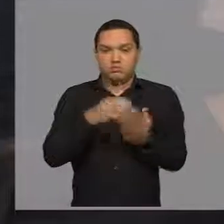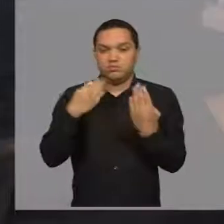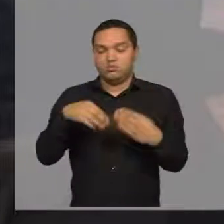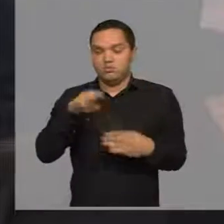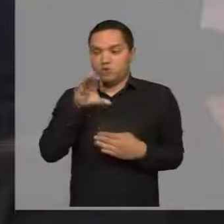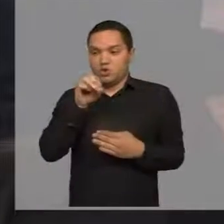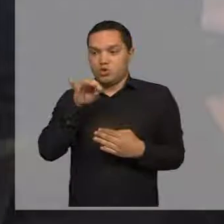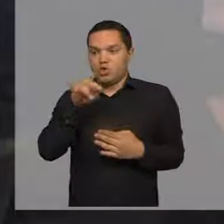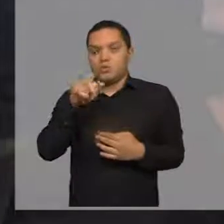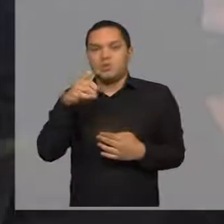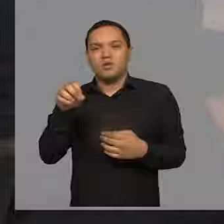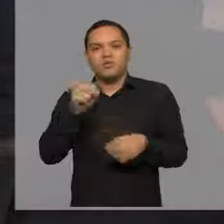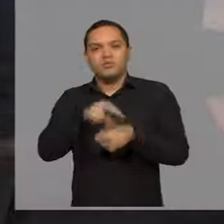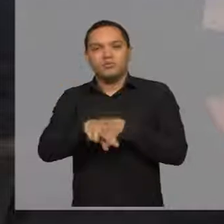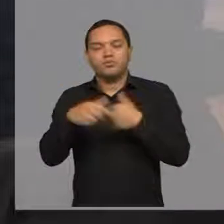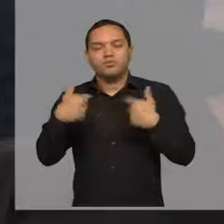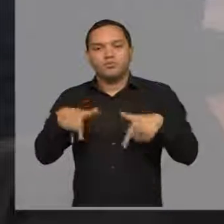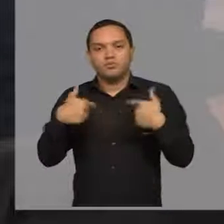comissionados agora possam